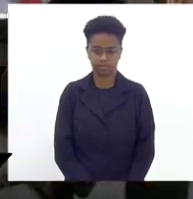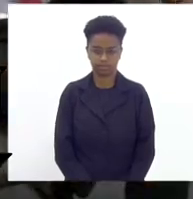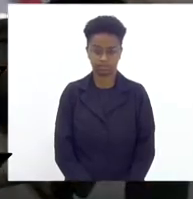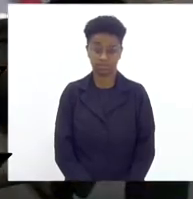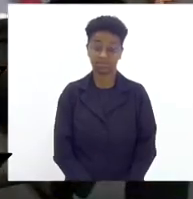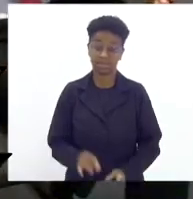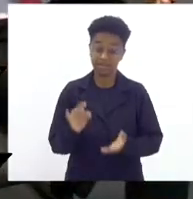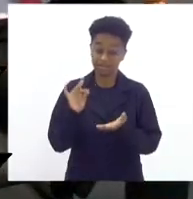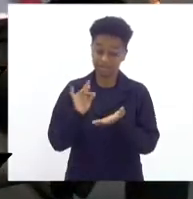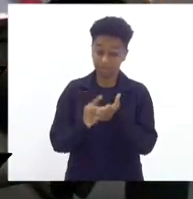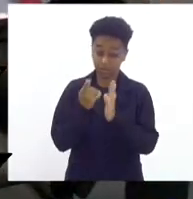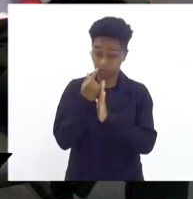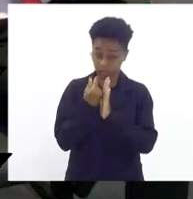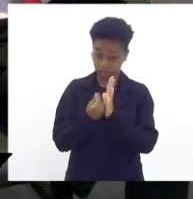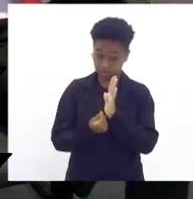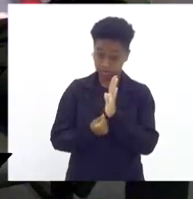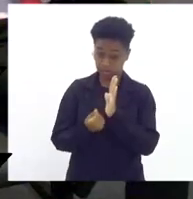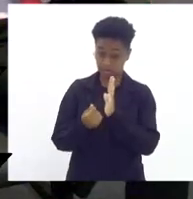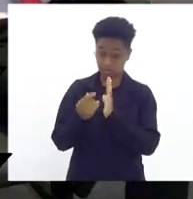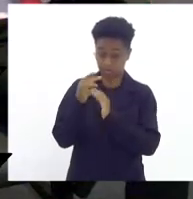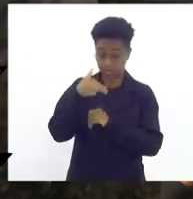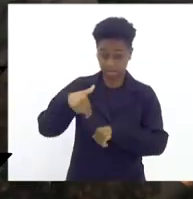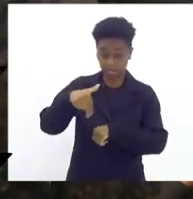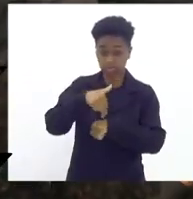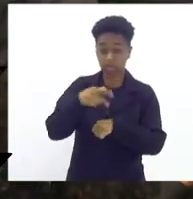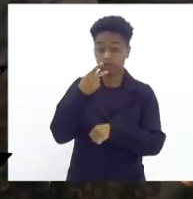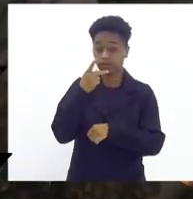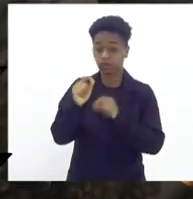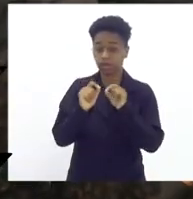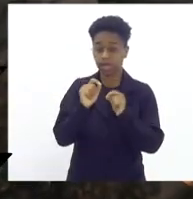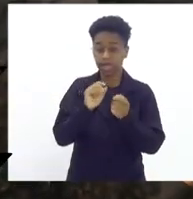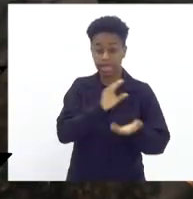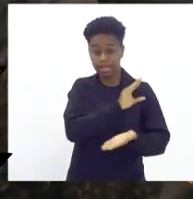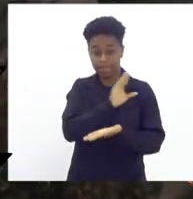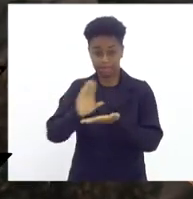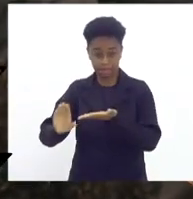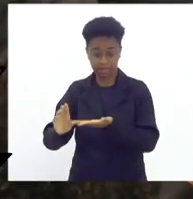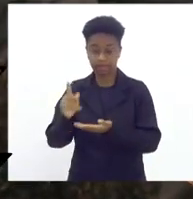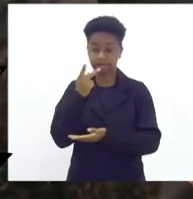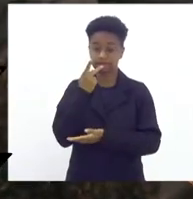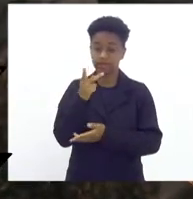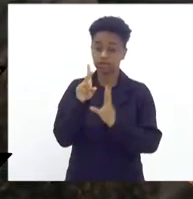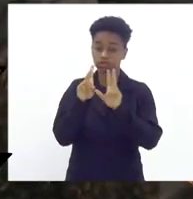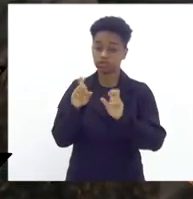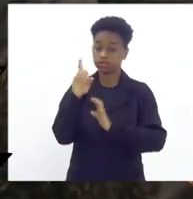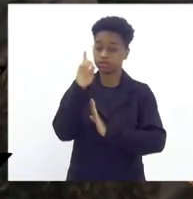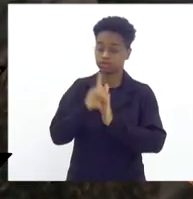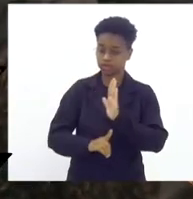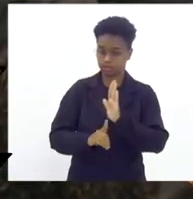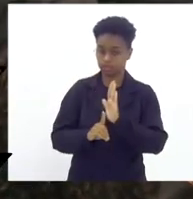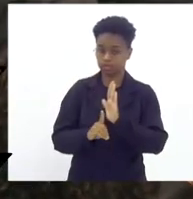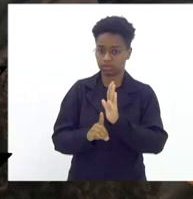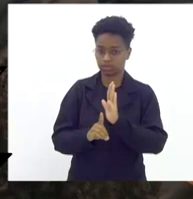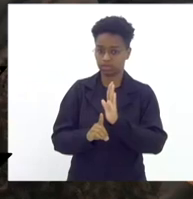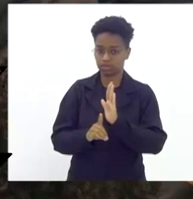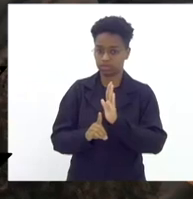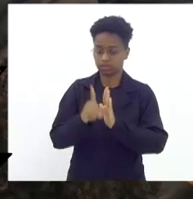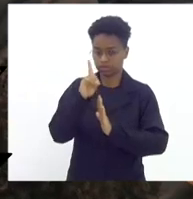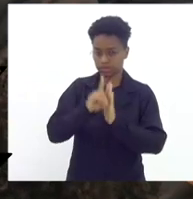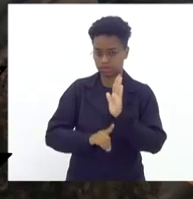É que na verdade o orçamento da União quando ele fala fala em as emendas elas falam em direitos eh dos